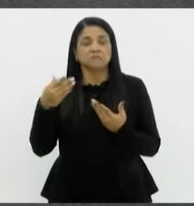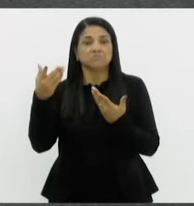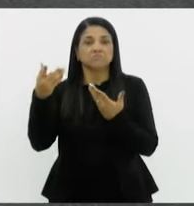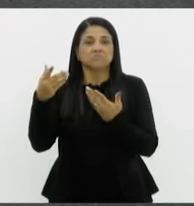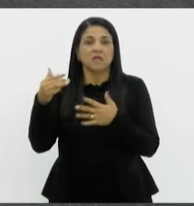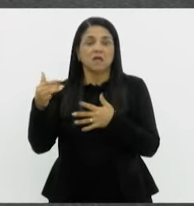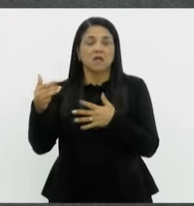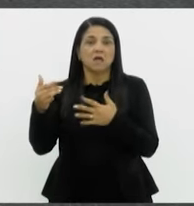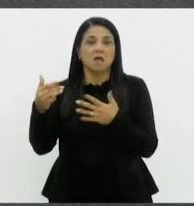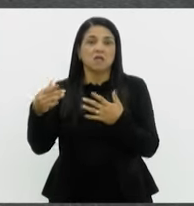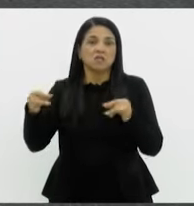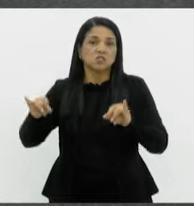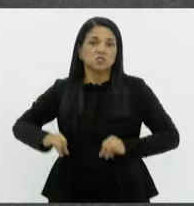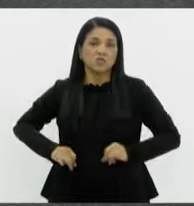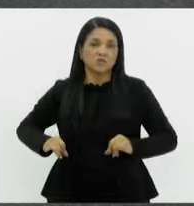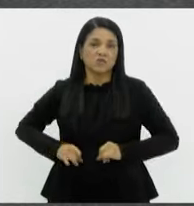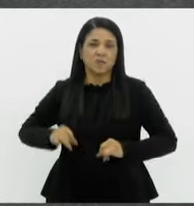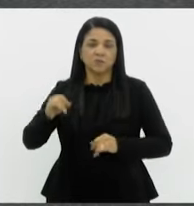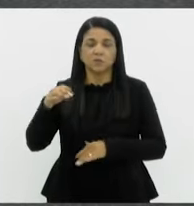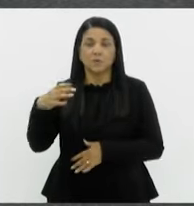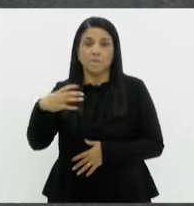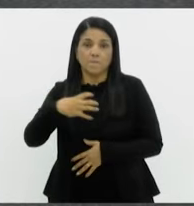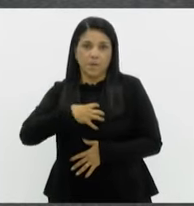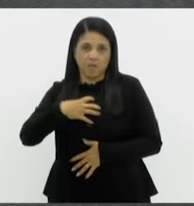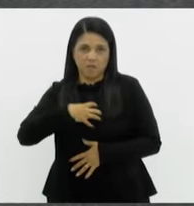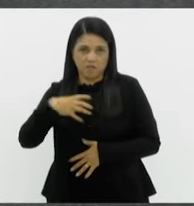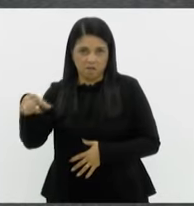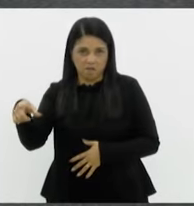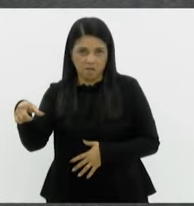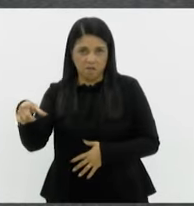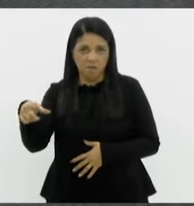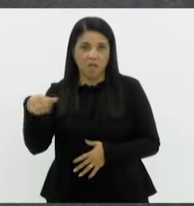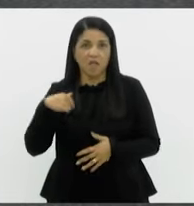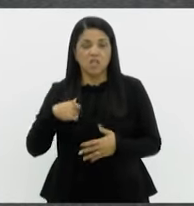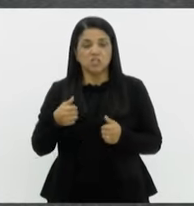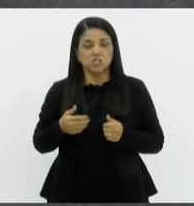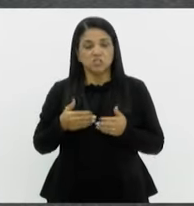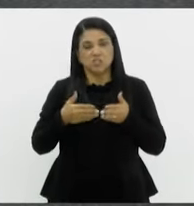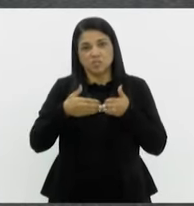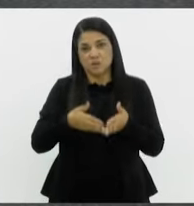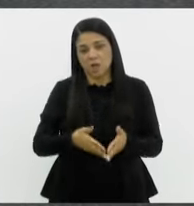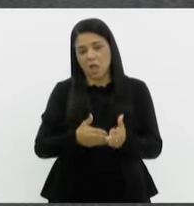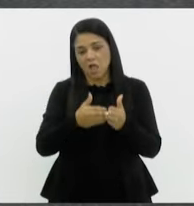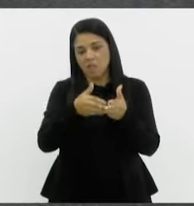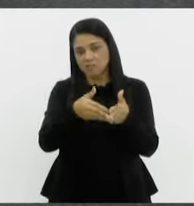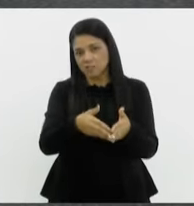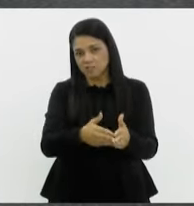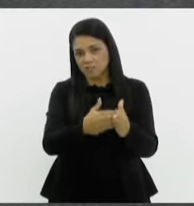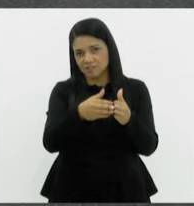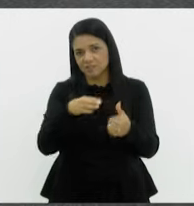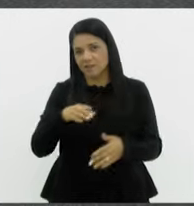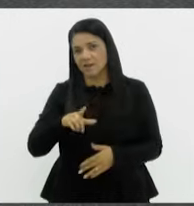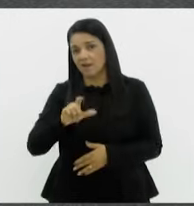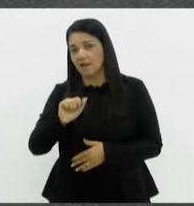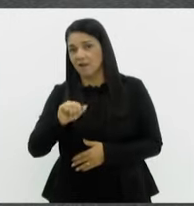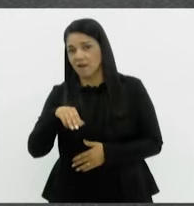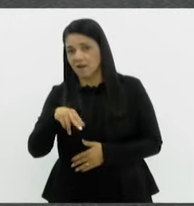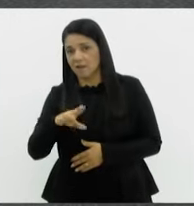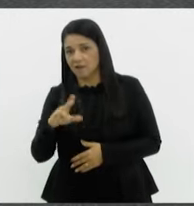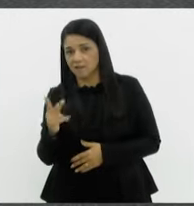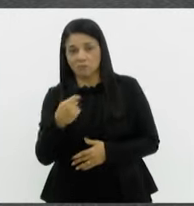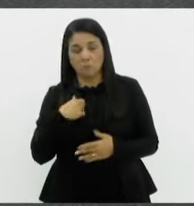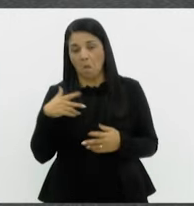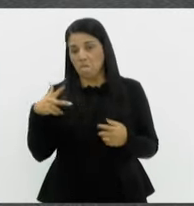ficou de jet ski, de lanchinha para baixo e para cima, não interrompeu as